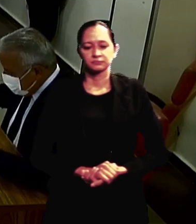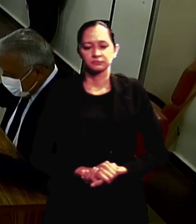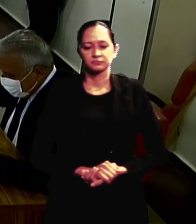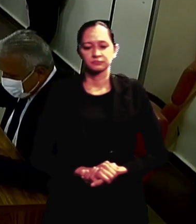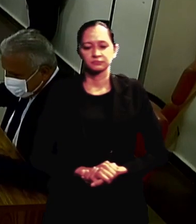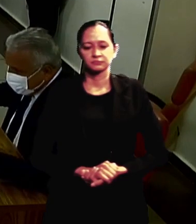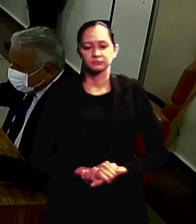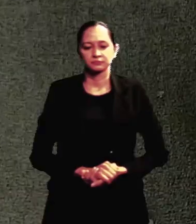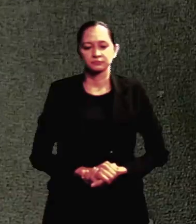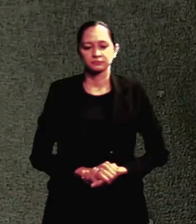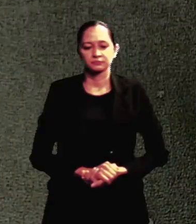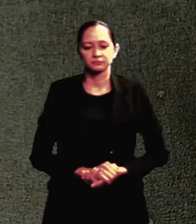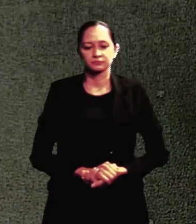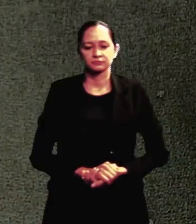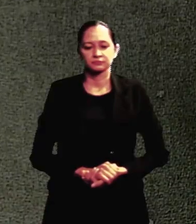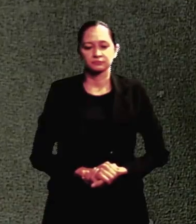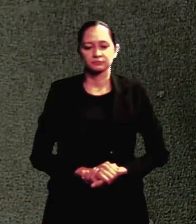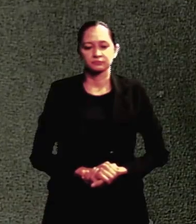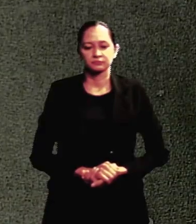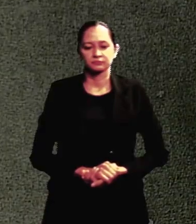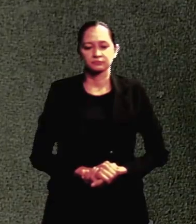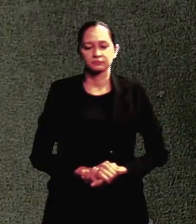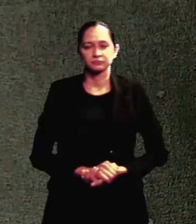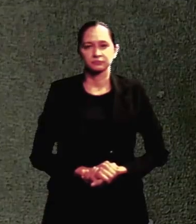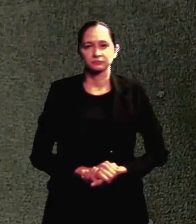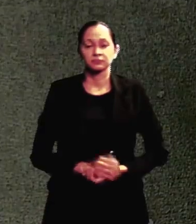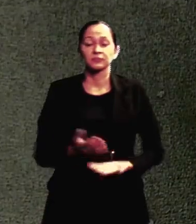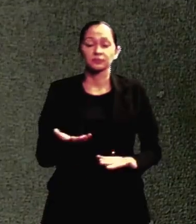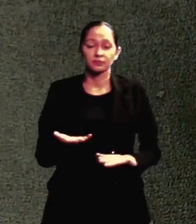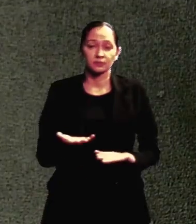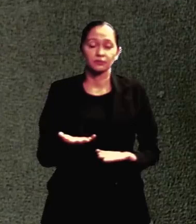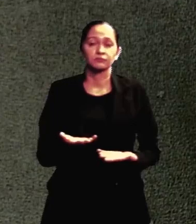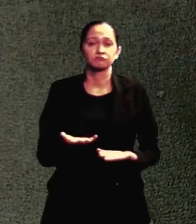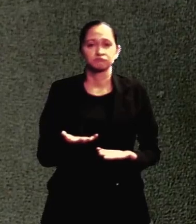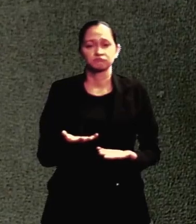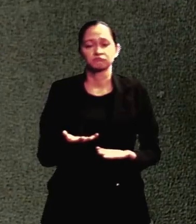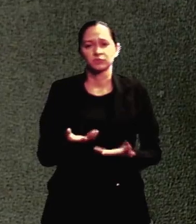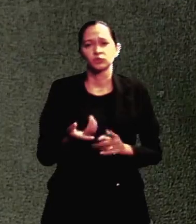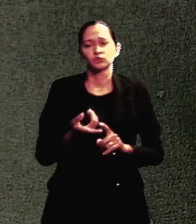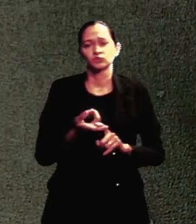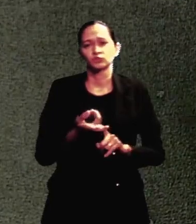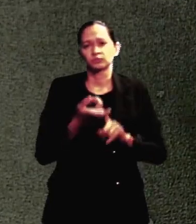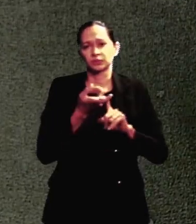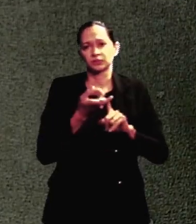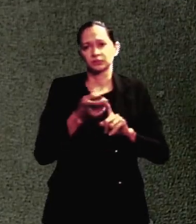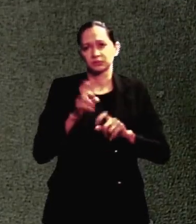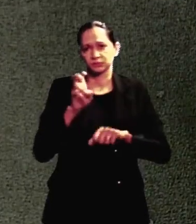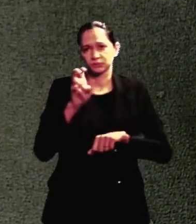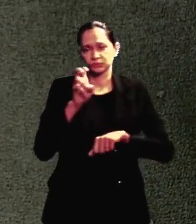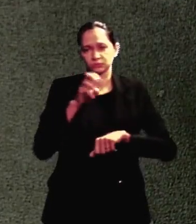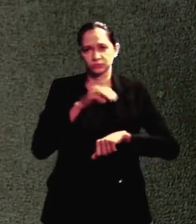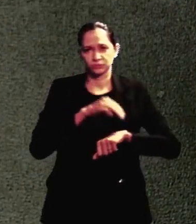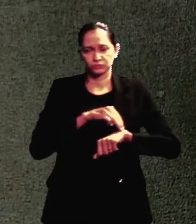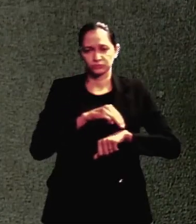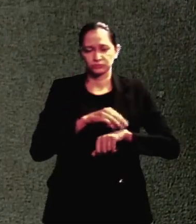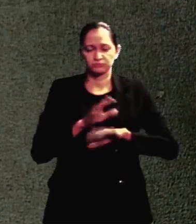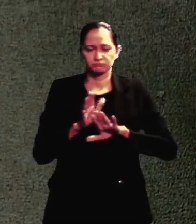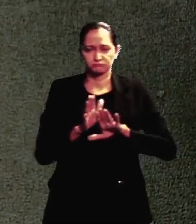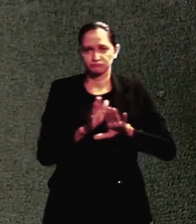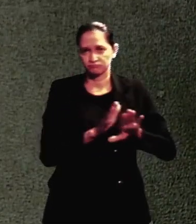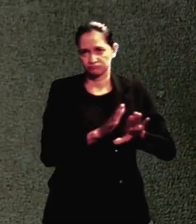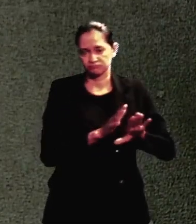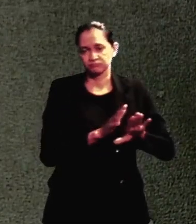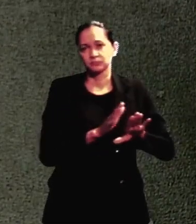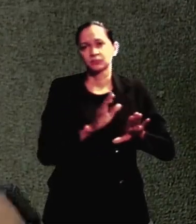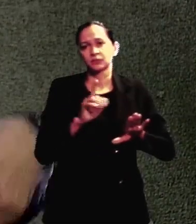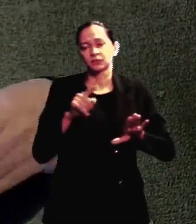Tá, então vou suspender pelo prazo aí de 5 minutos aí, vamos entrar na outra pauta, posteriormente a